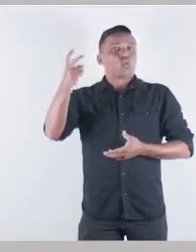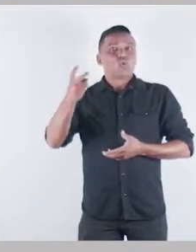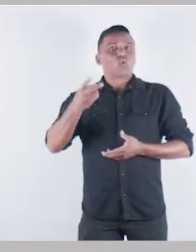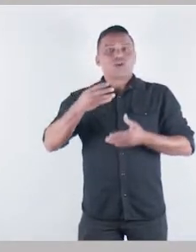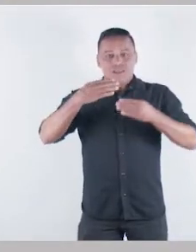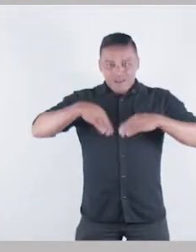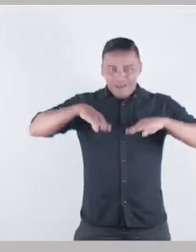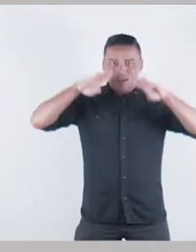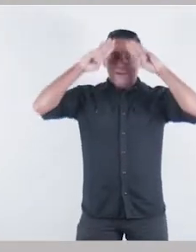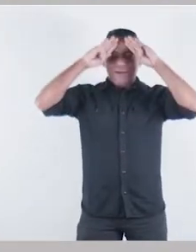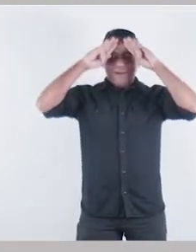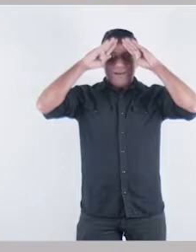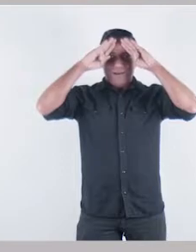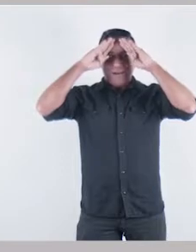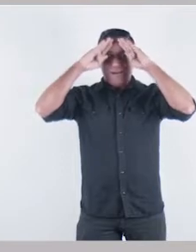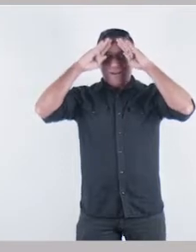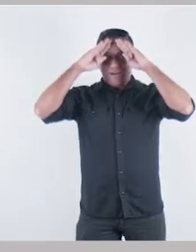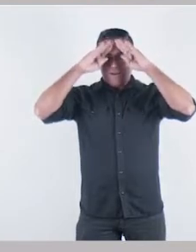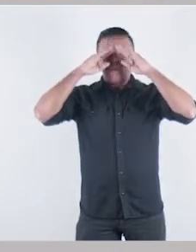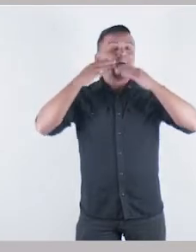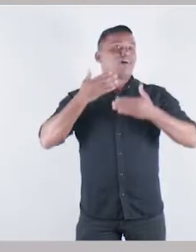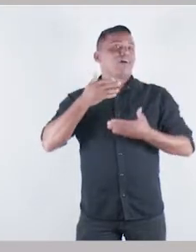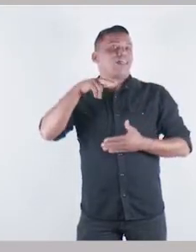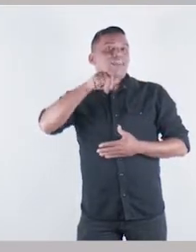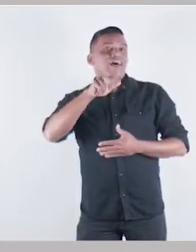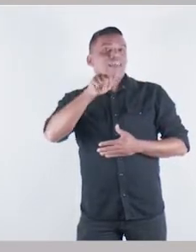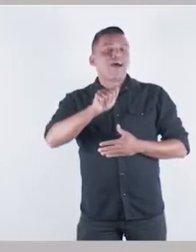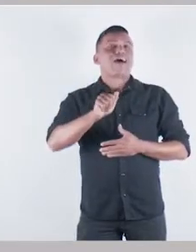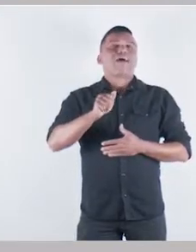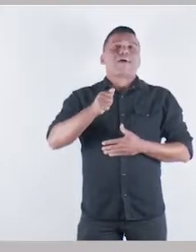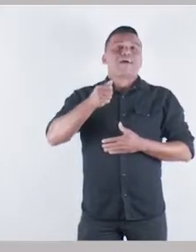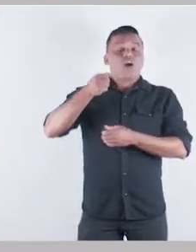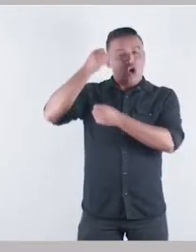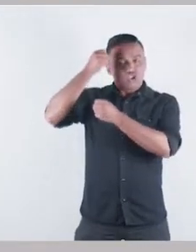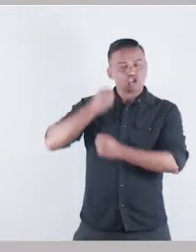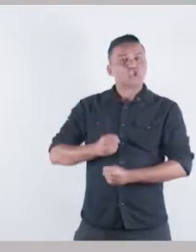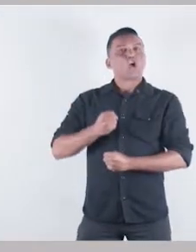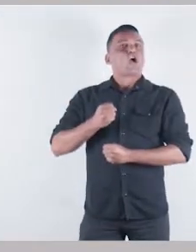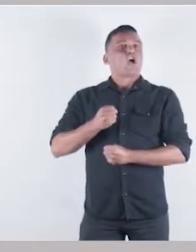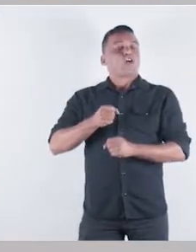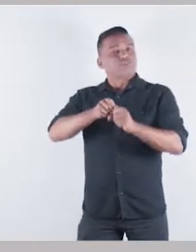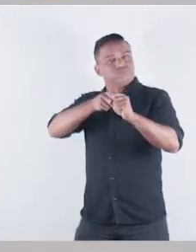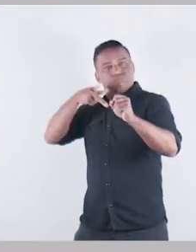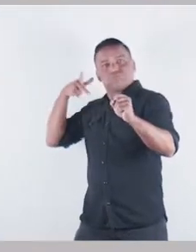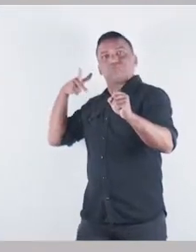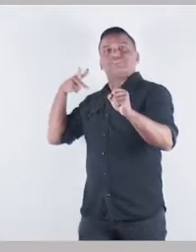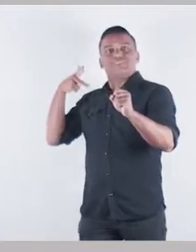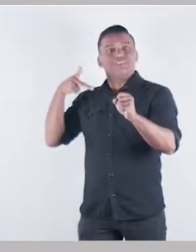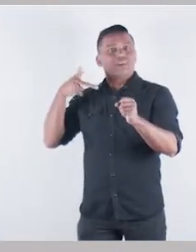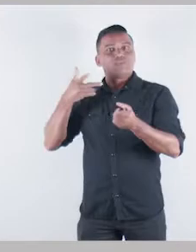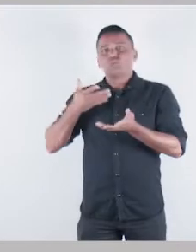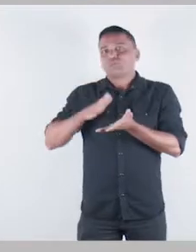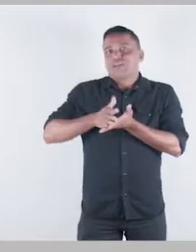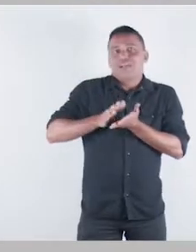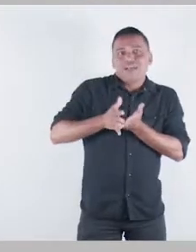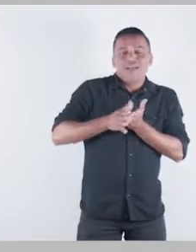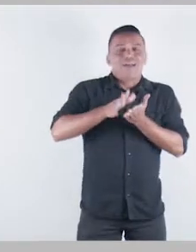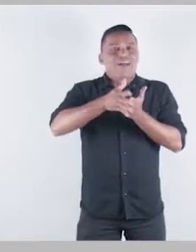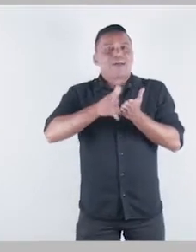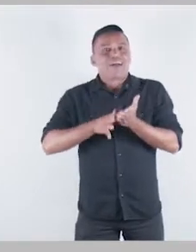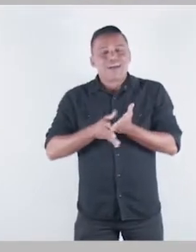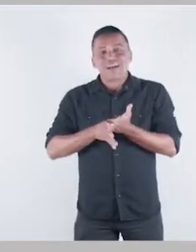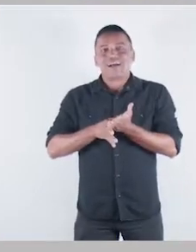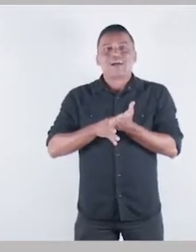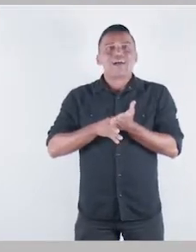assentamentos, agogôs, rompis, berimbaus e tamborins. Foi nutrido com inhame, quiabo